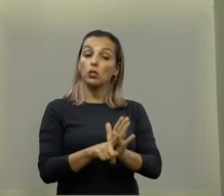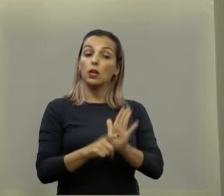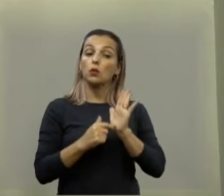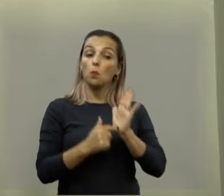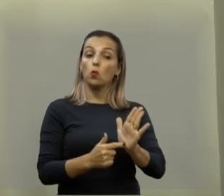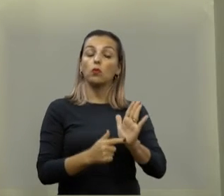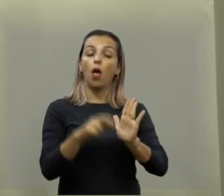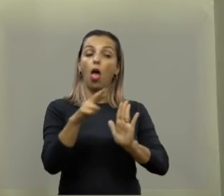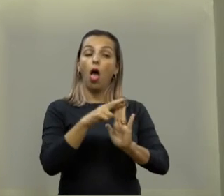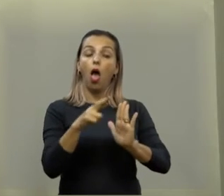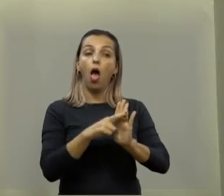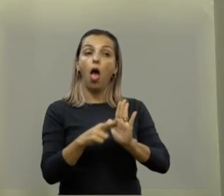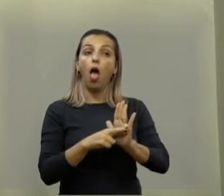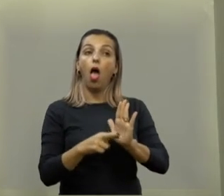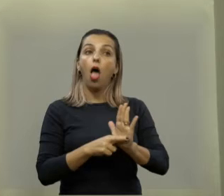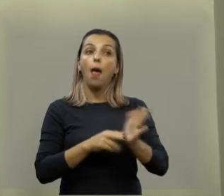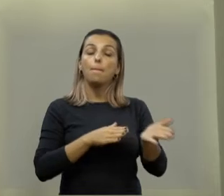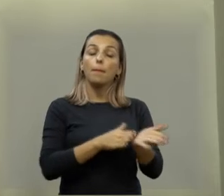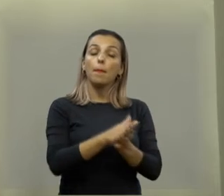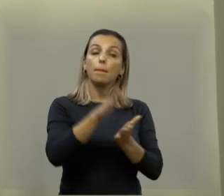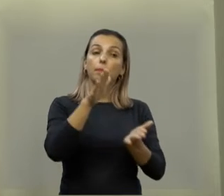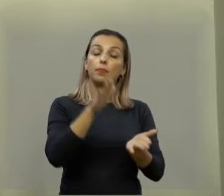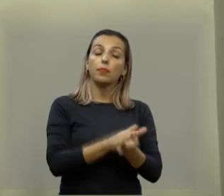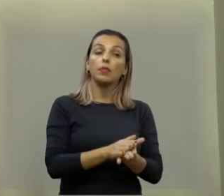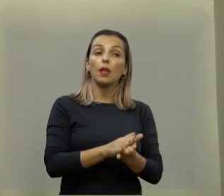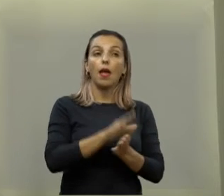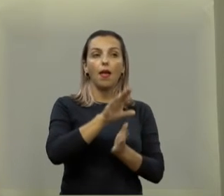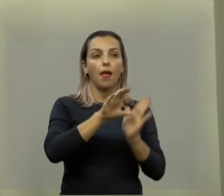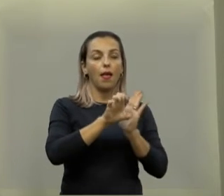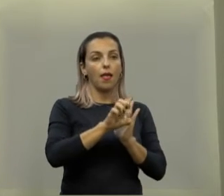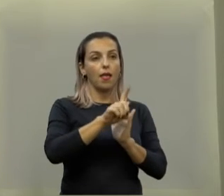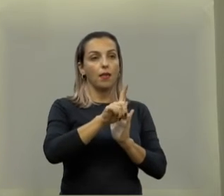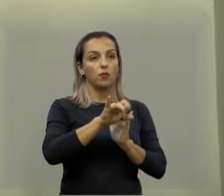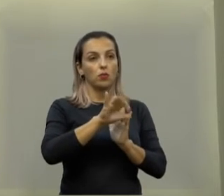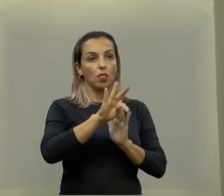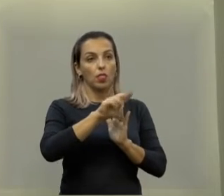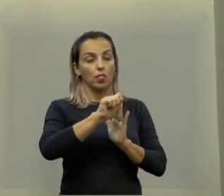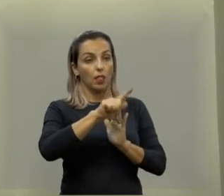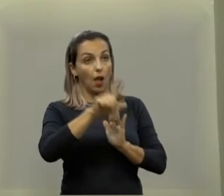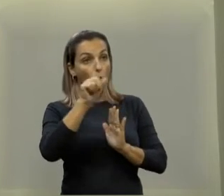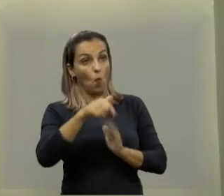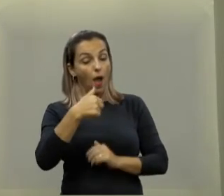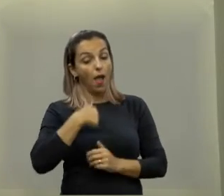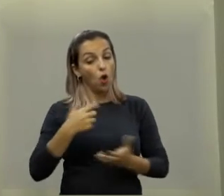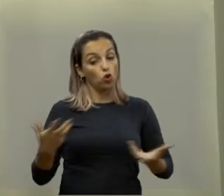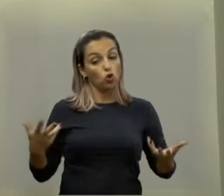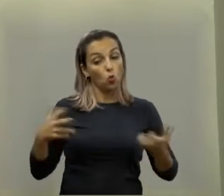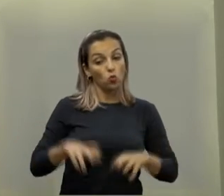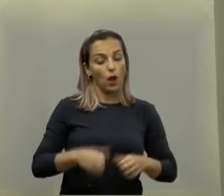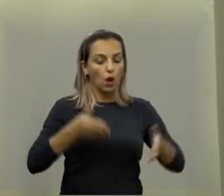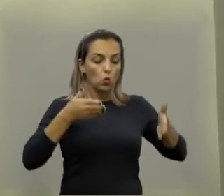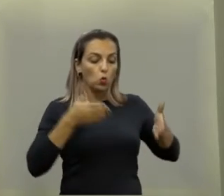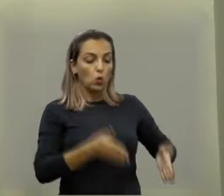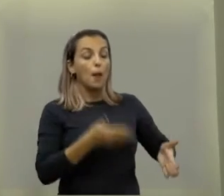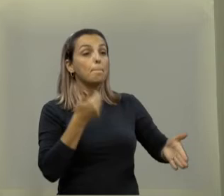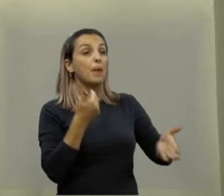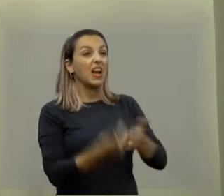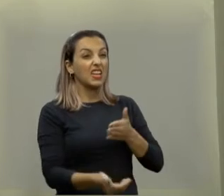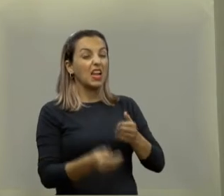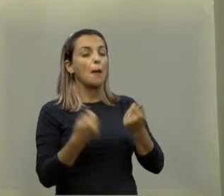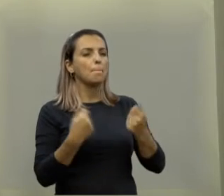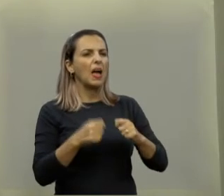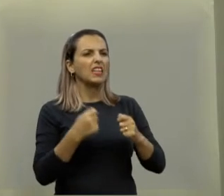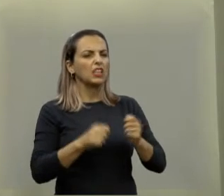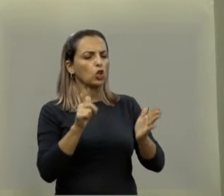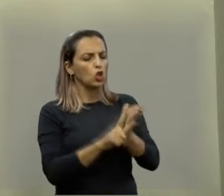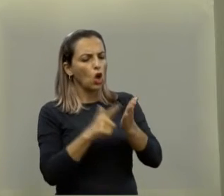regularização será publicado um edital agora caso eu não queira perder o meu túmulo terei que ler o diário